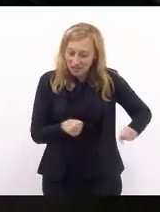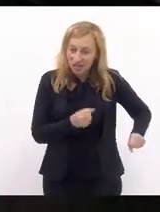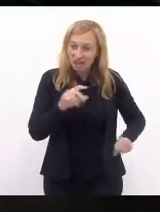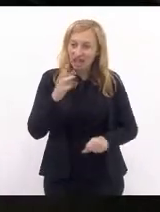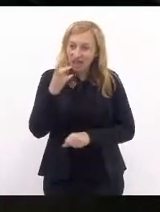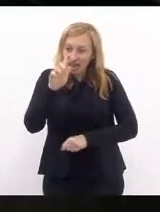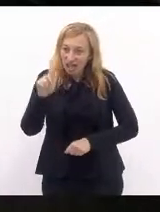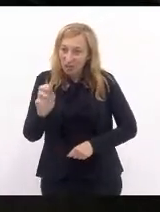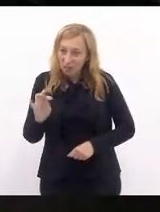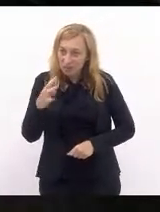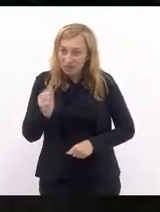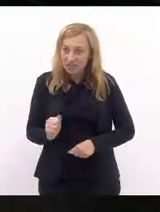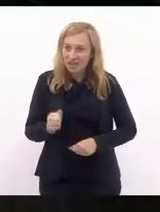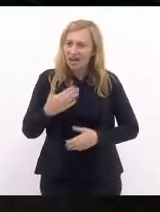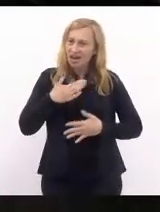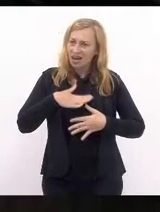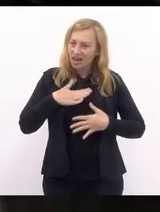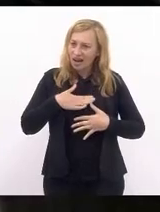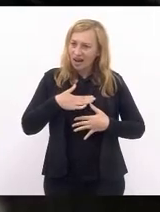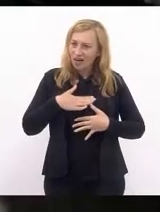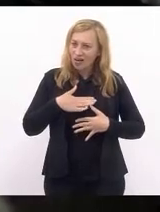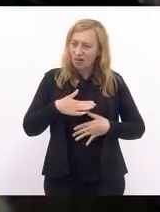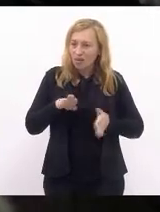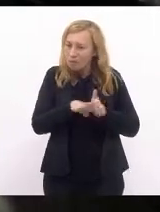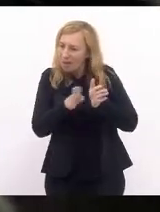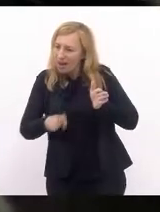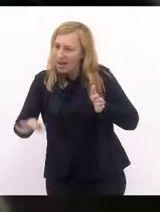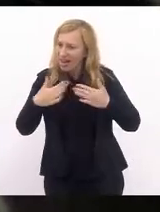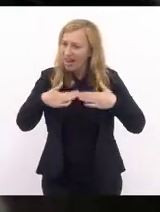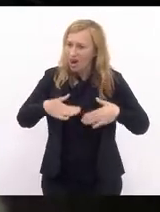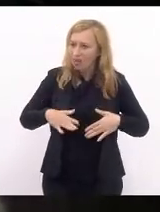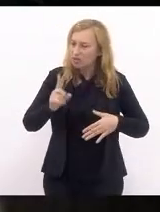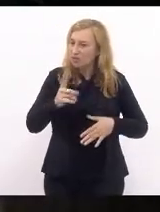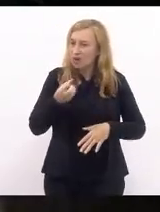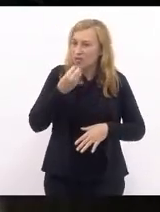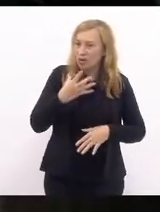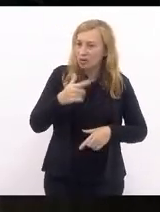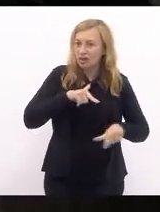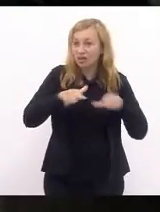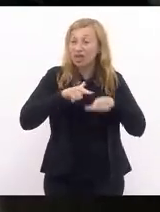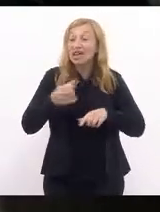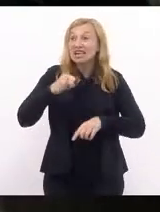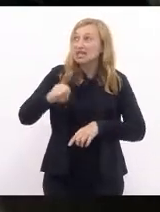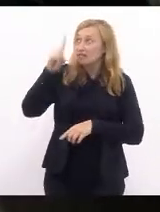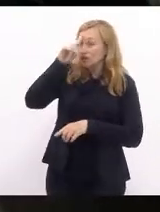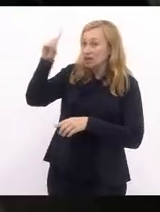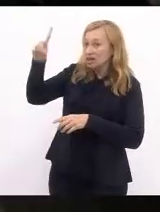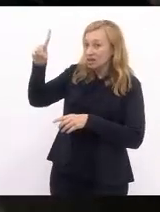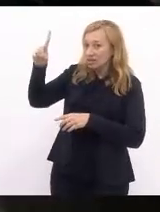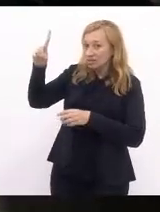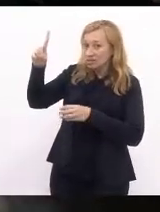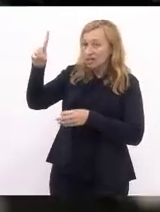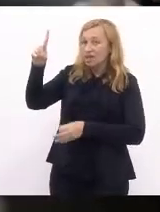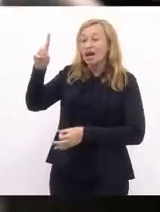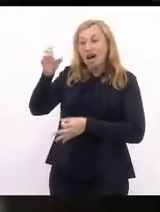Creusa mar calmo não faz bons marinheiros que a gente tem certeza se for da vontade de Deus Essa justiça vai ser reparada e